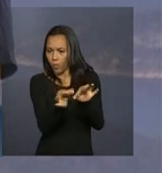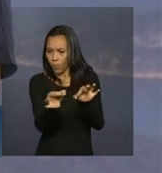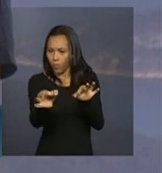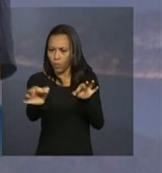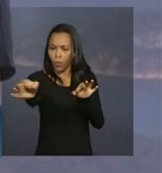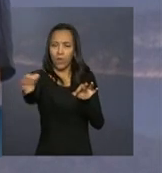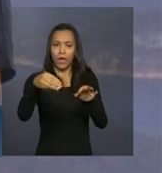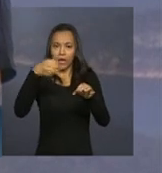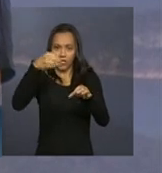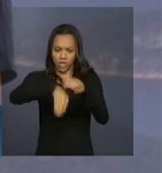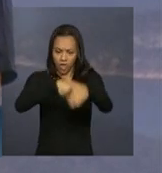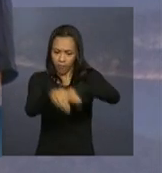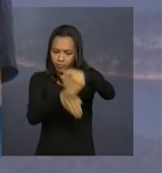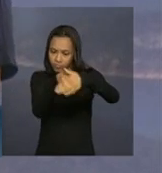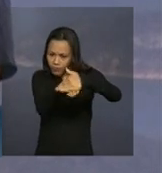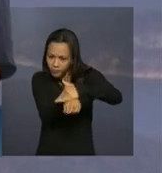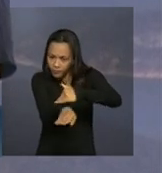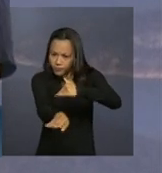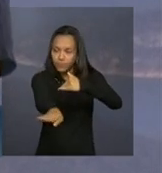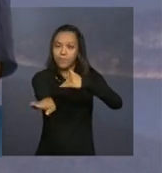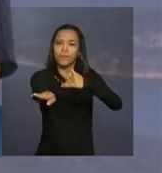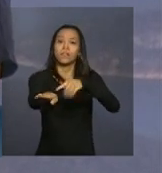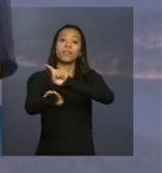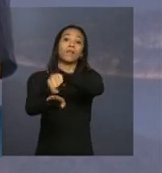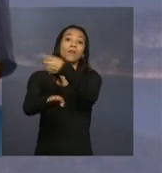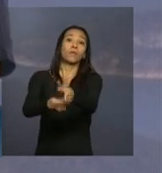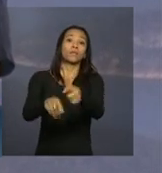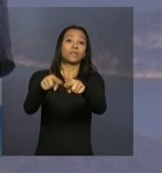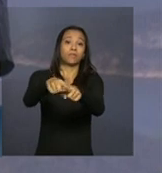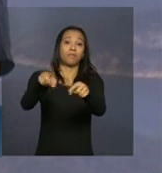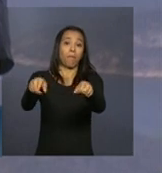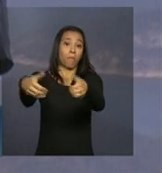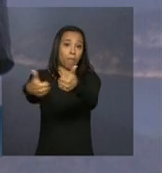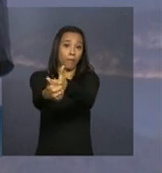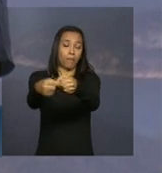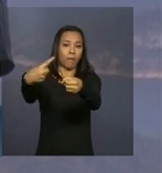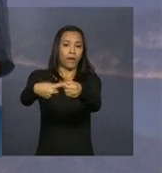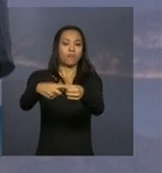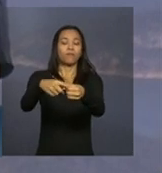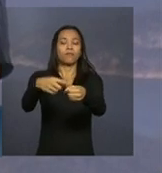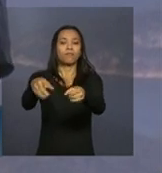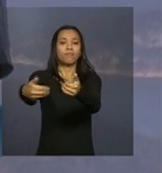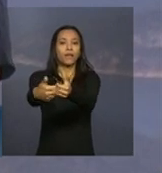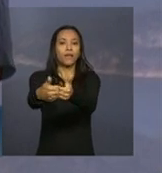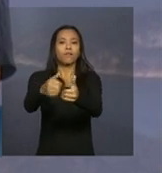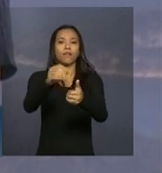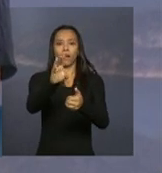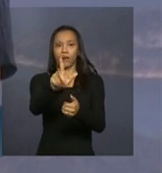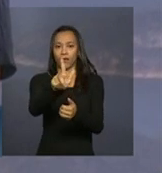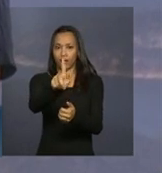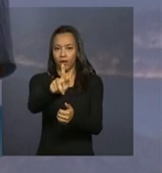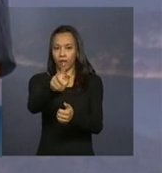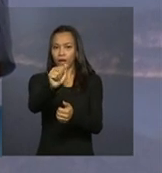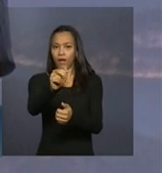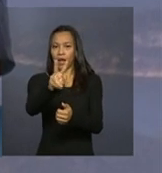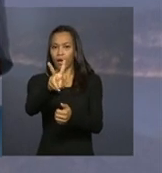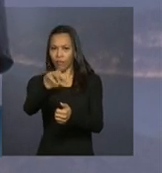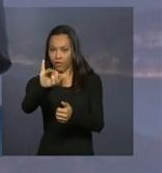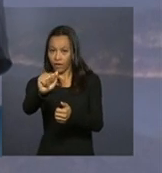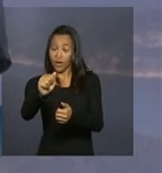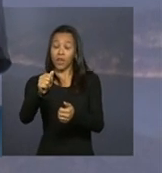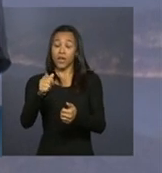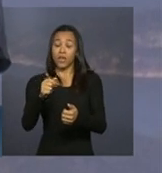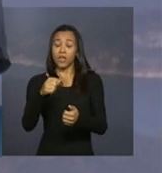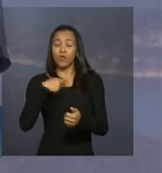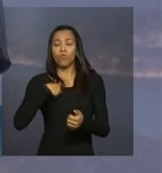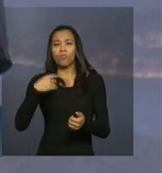prontos, já da Gávea à Barra da Tijuca. E eu registrava na minha fala a visão que a